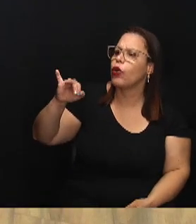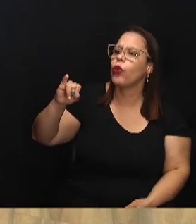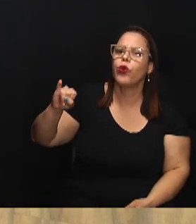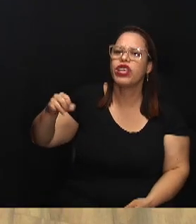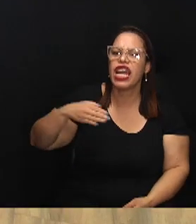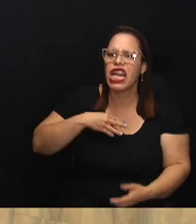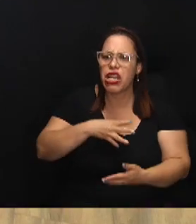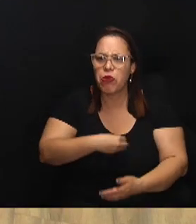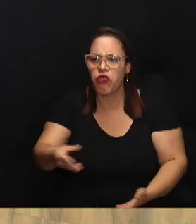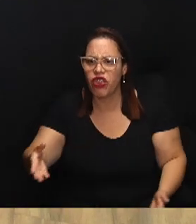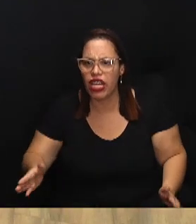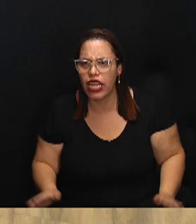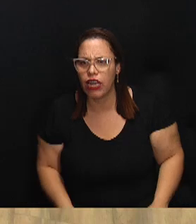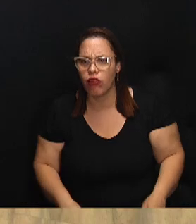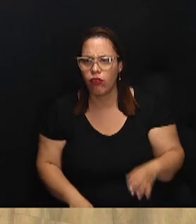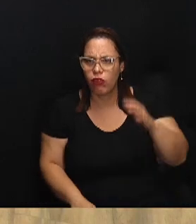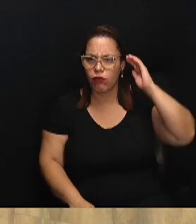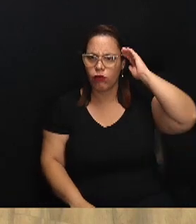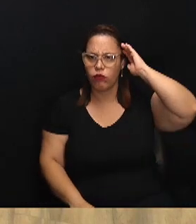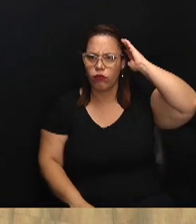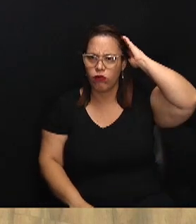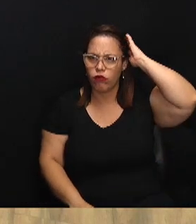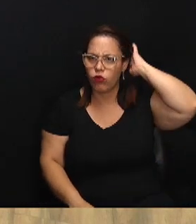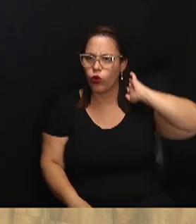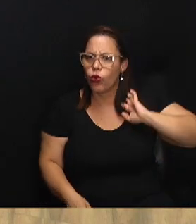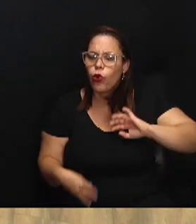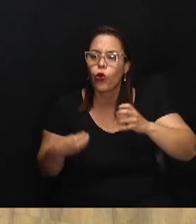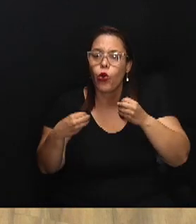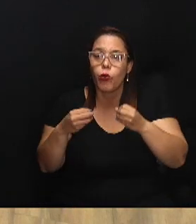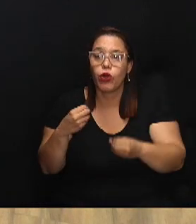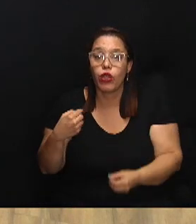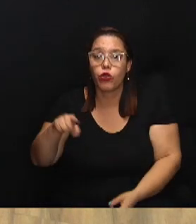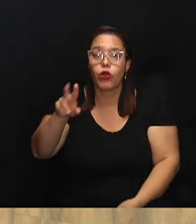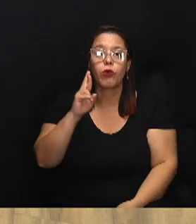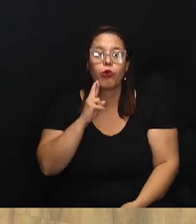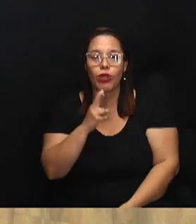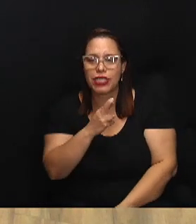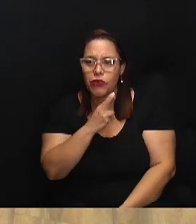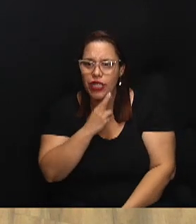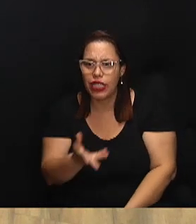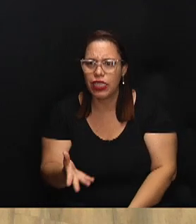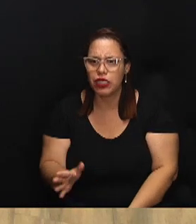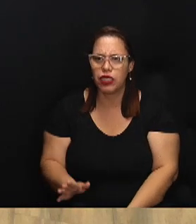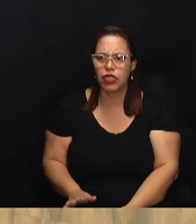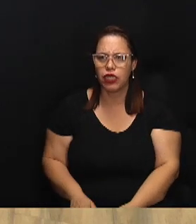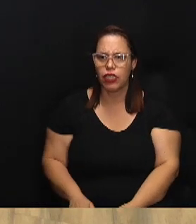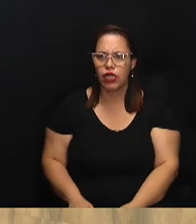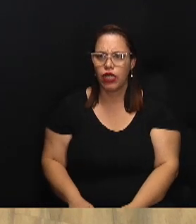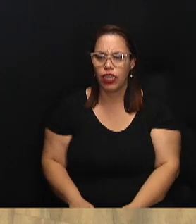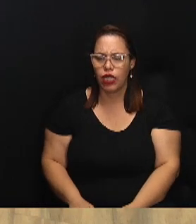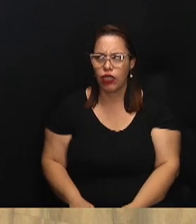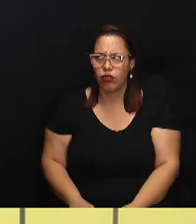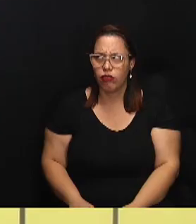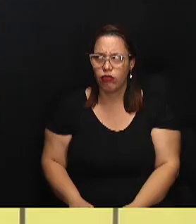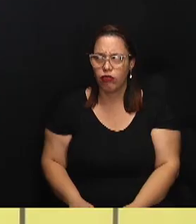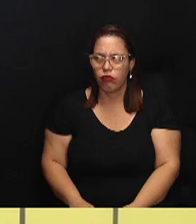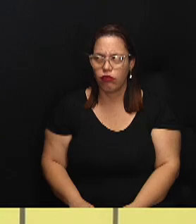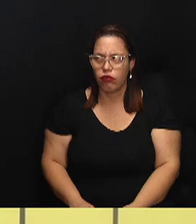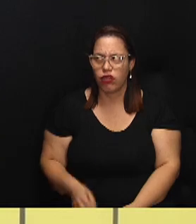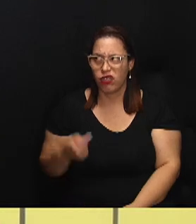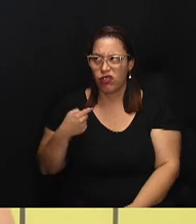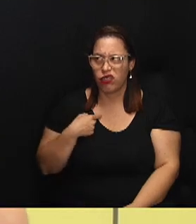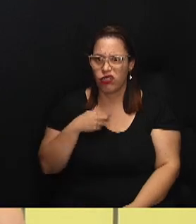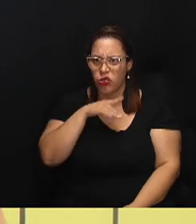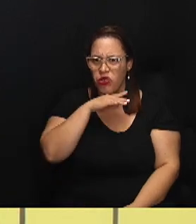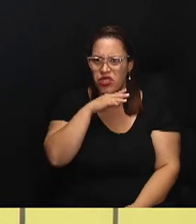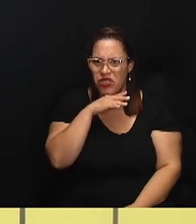filho que está na incubadora? Tranquilamente? Como assim eu estou indo para um restaurante, né? Entendi. Então é um processo, mas